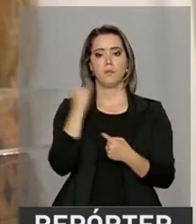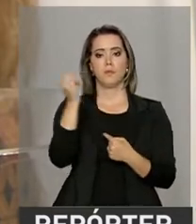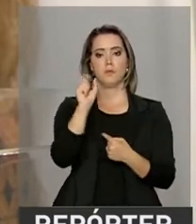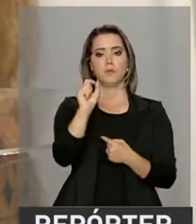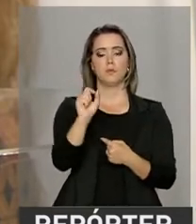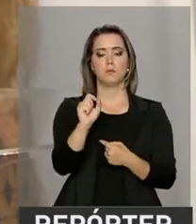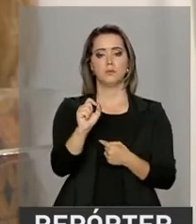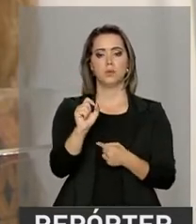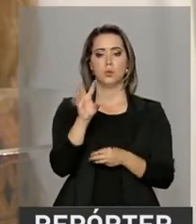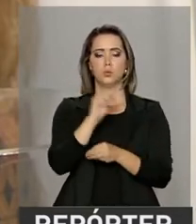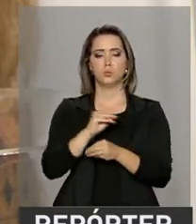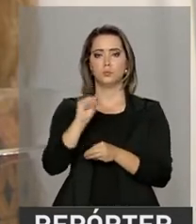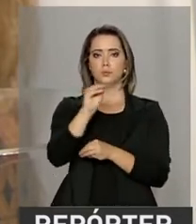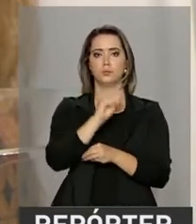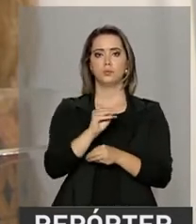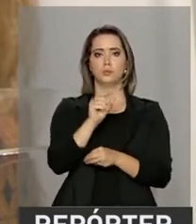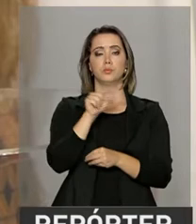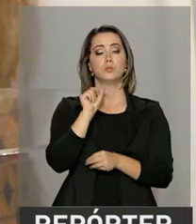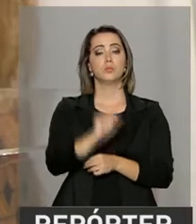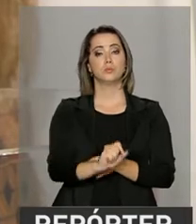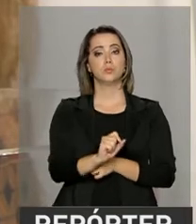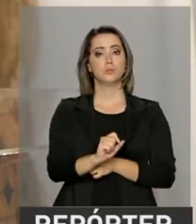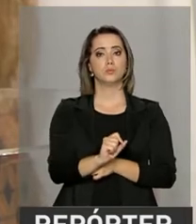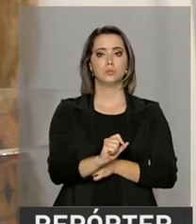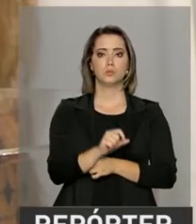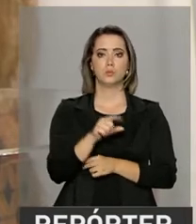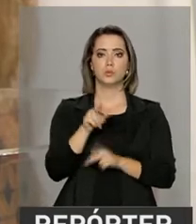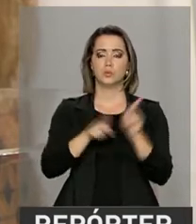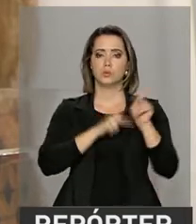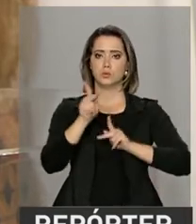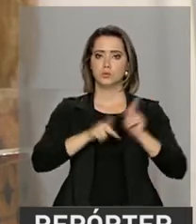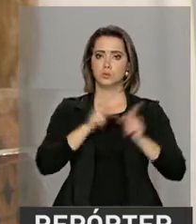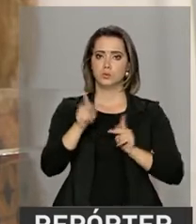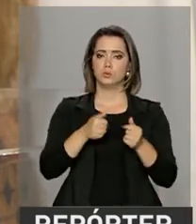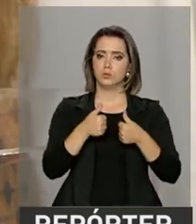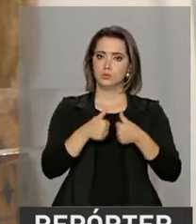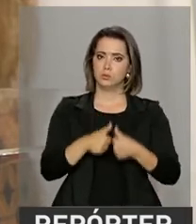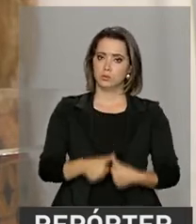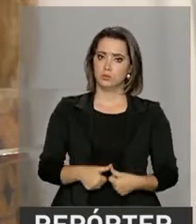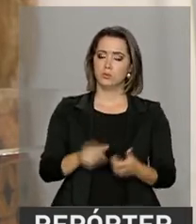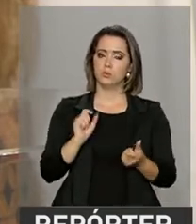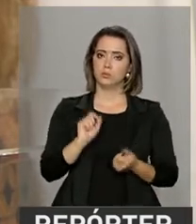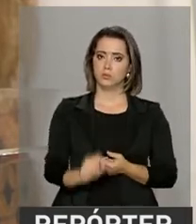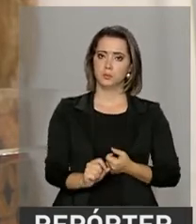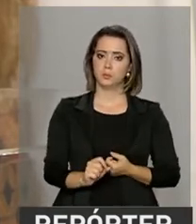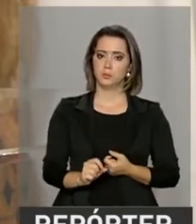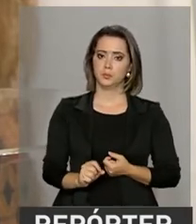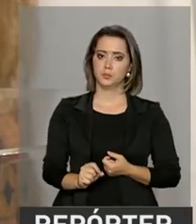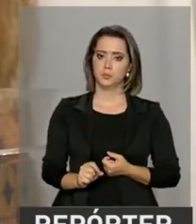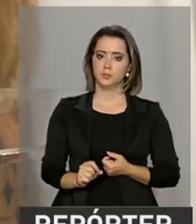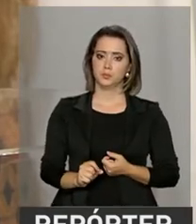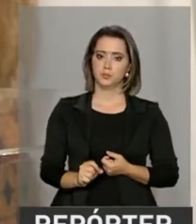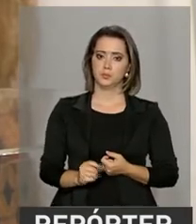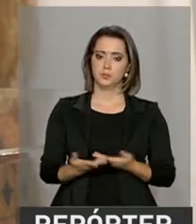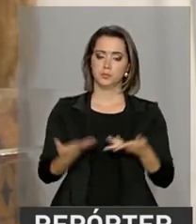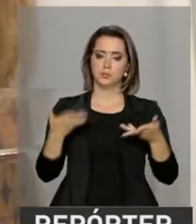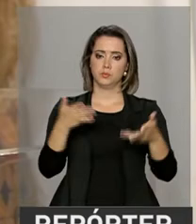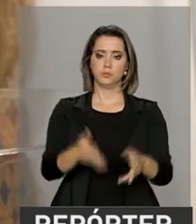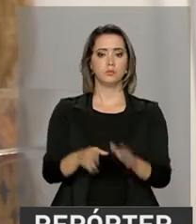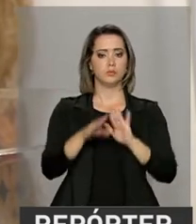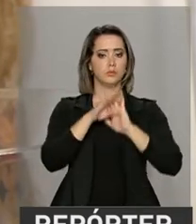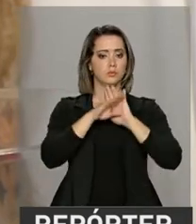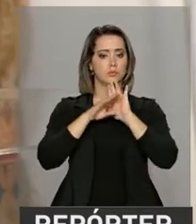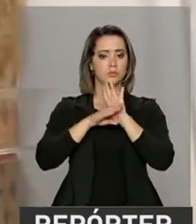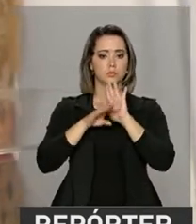fundamentalmente preservar aquilo que o povo que estava sendo, né, que estava participando do